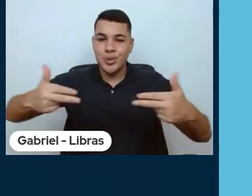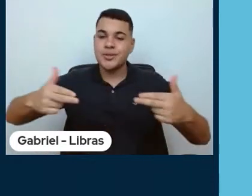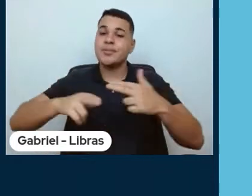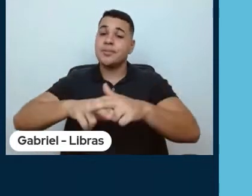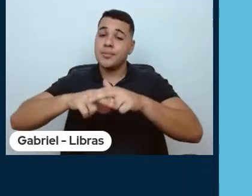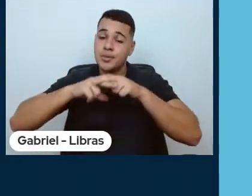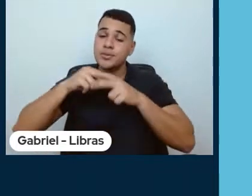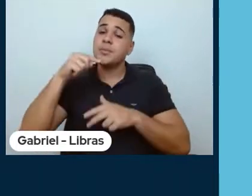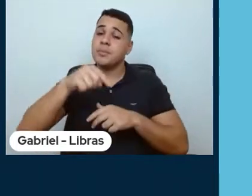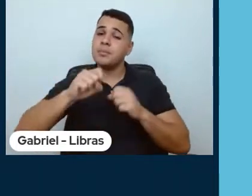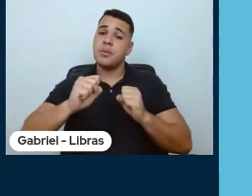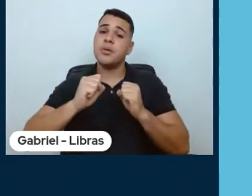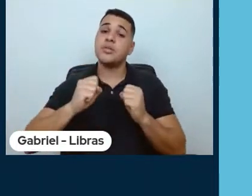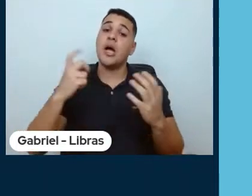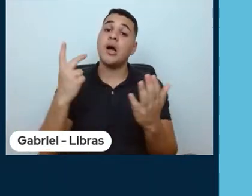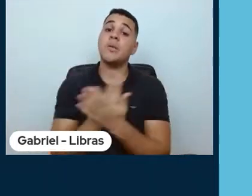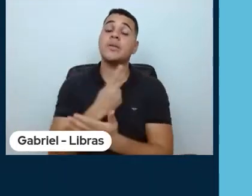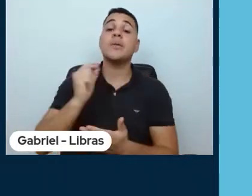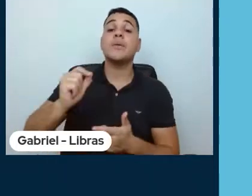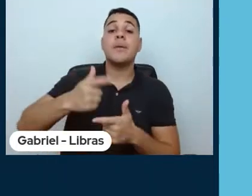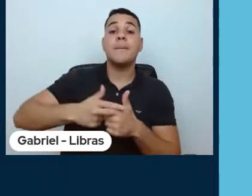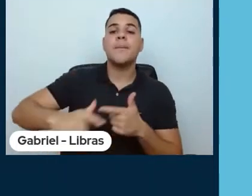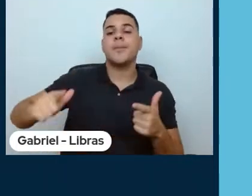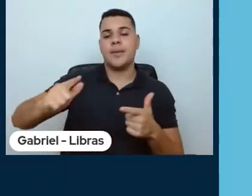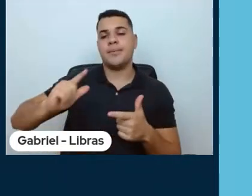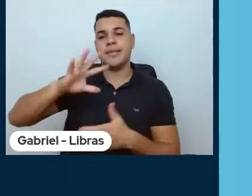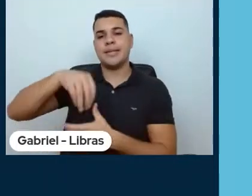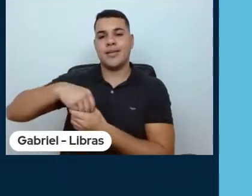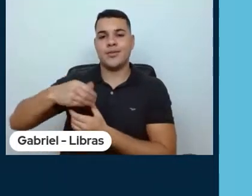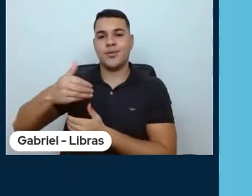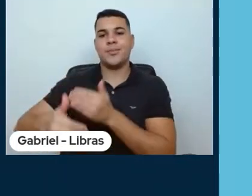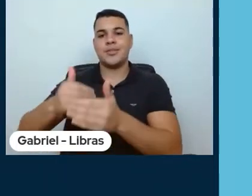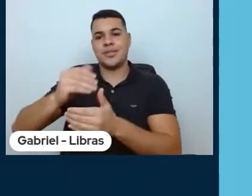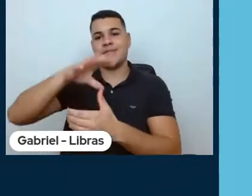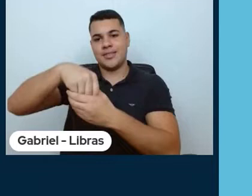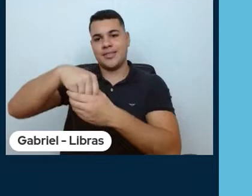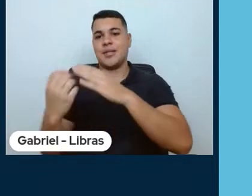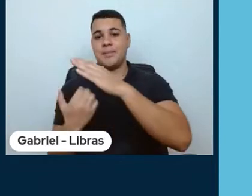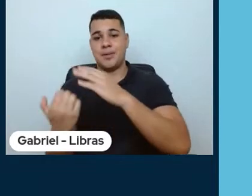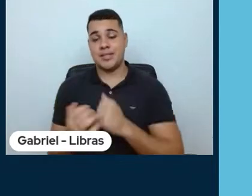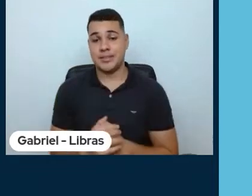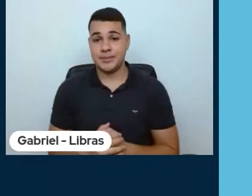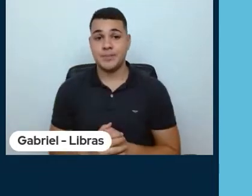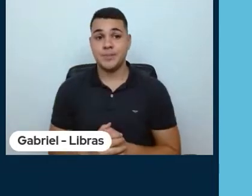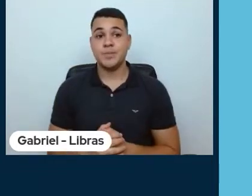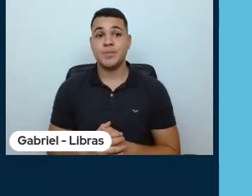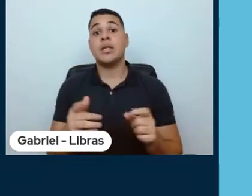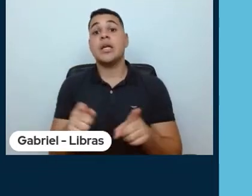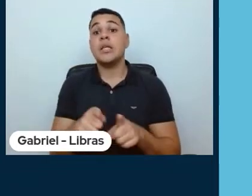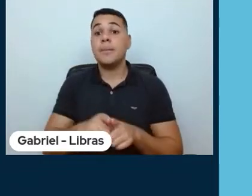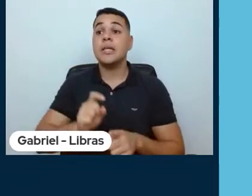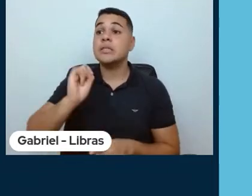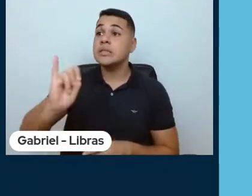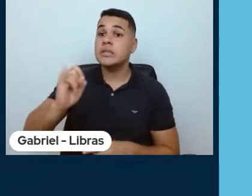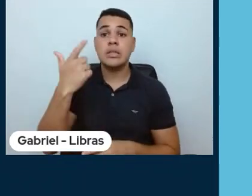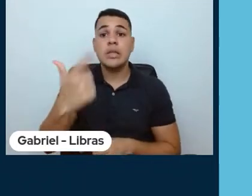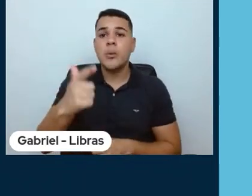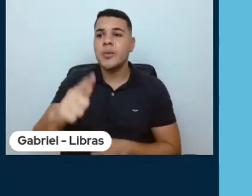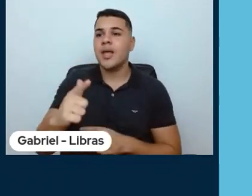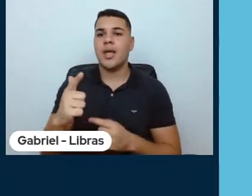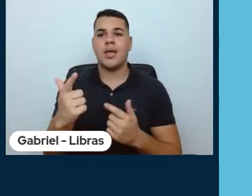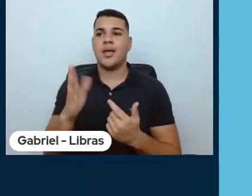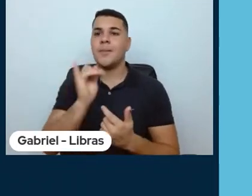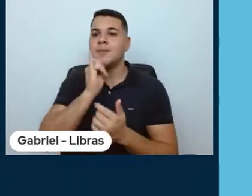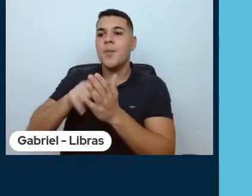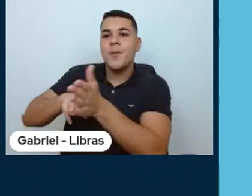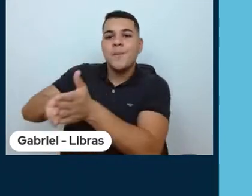grande problema na operação da empresa. E por conta de talvez não ter uma análise correta, pode